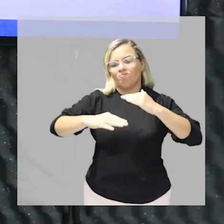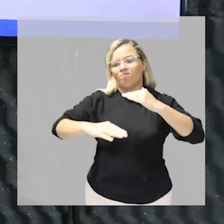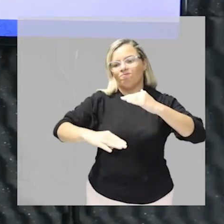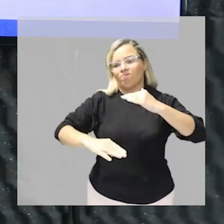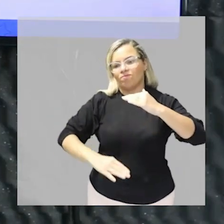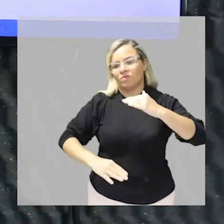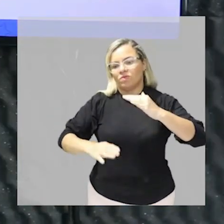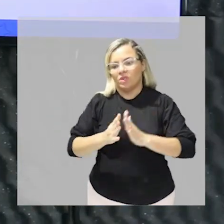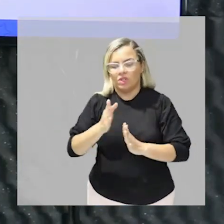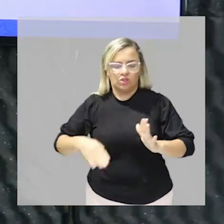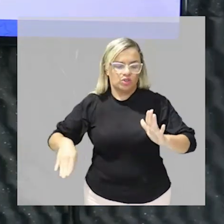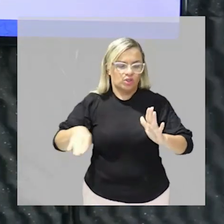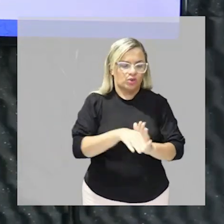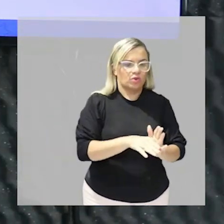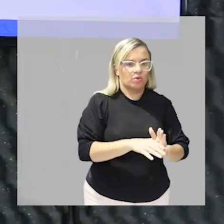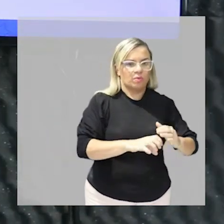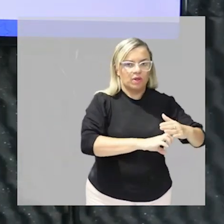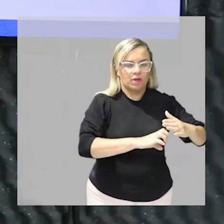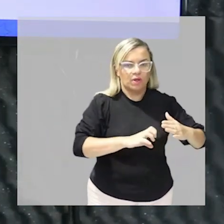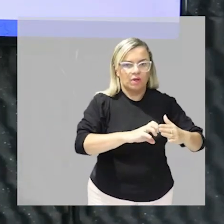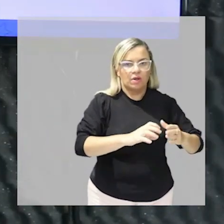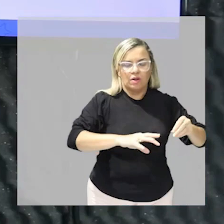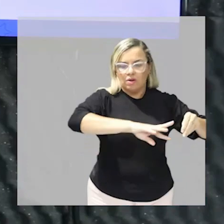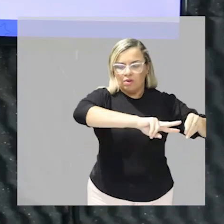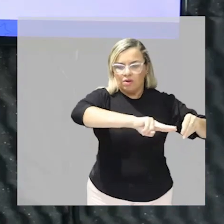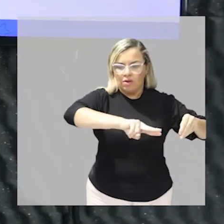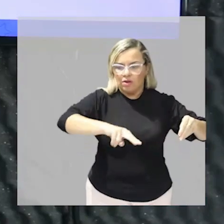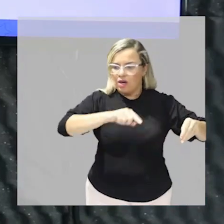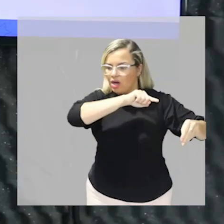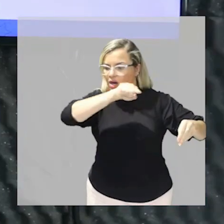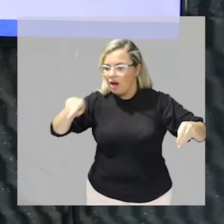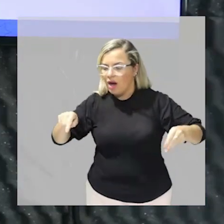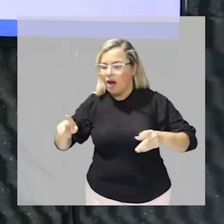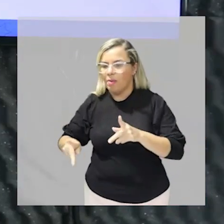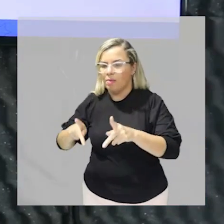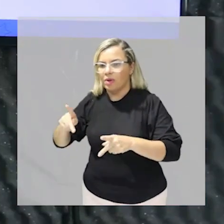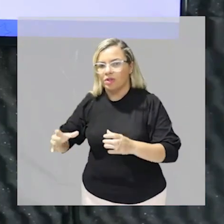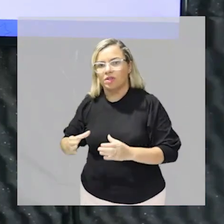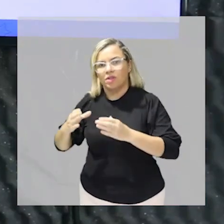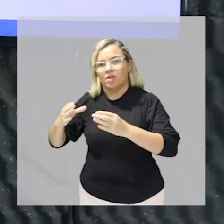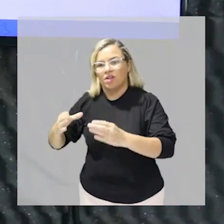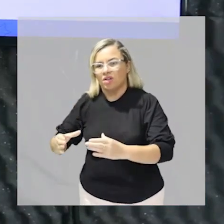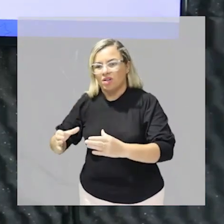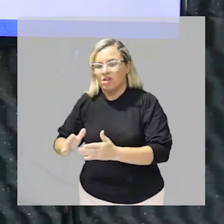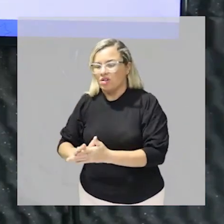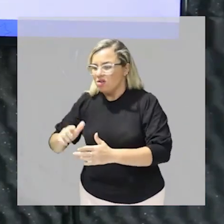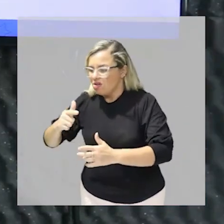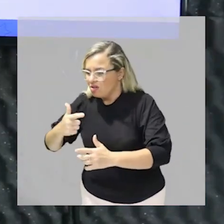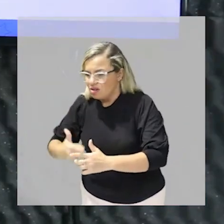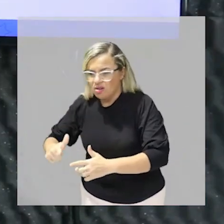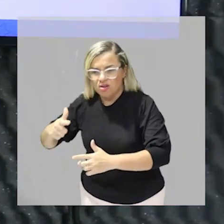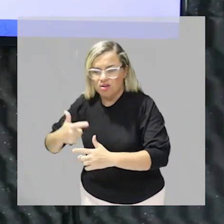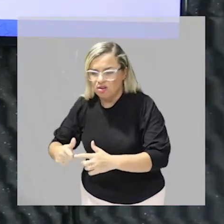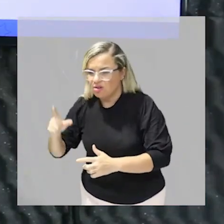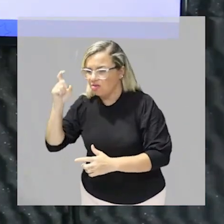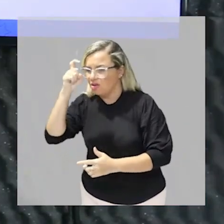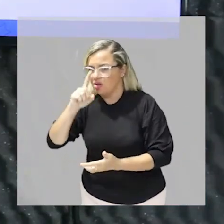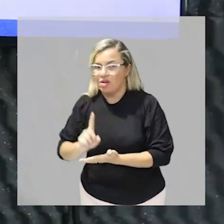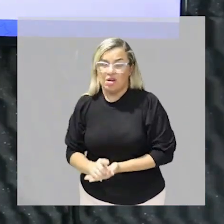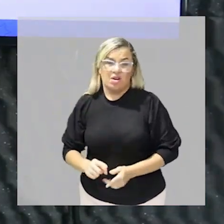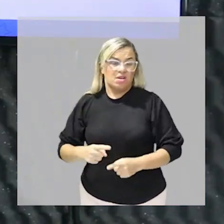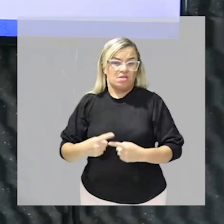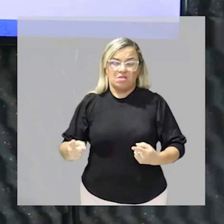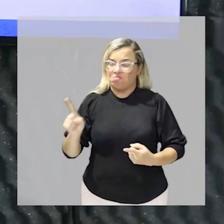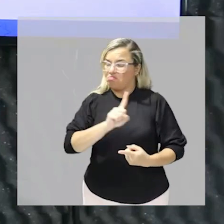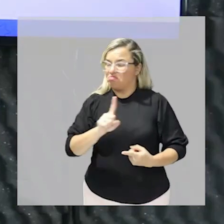mineradora, essas populações locais são prejudicadas e não são ali, né, de certa forma, recompensadas pelo Estado,